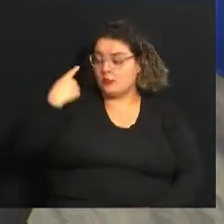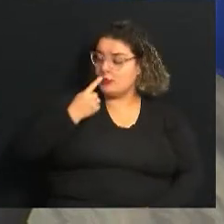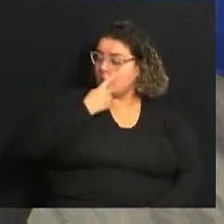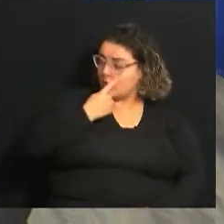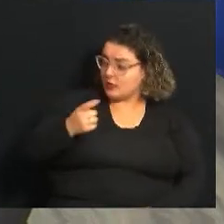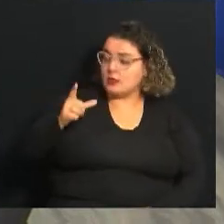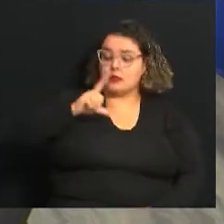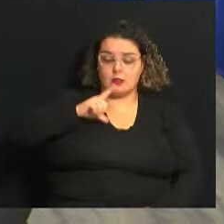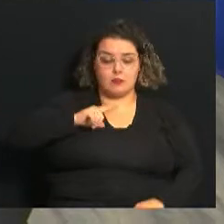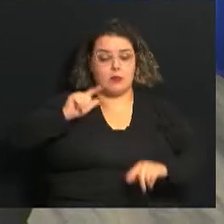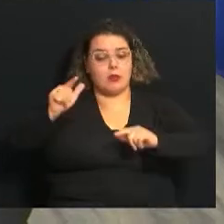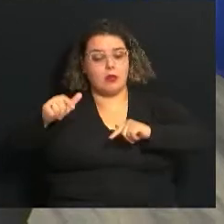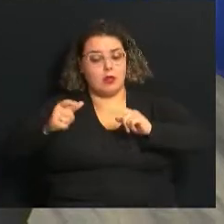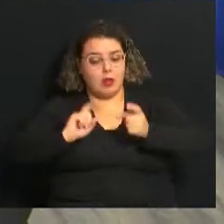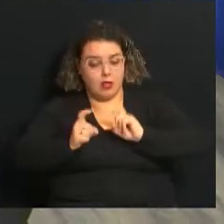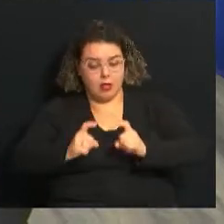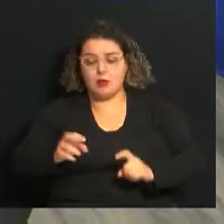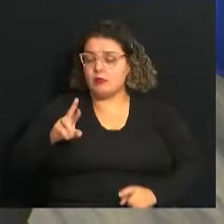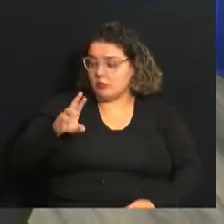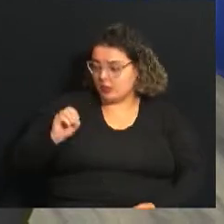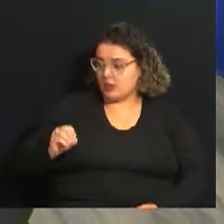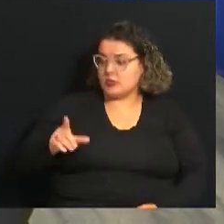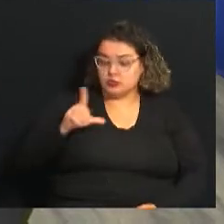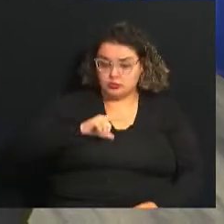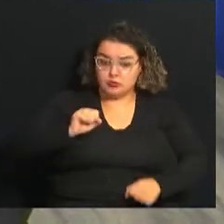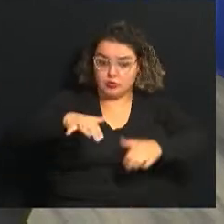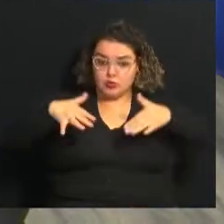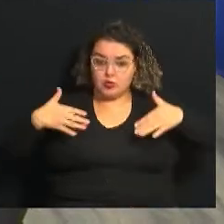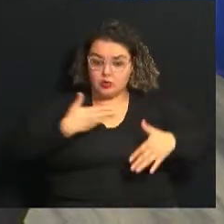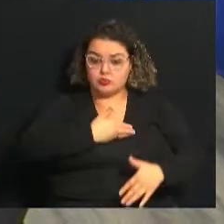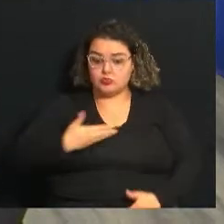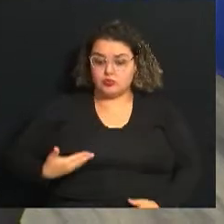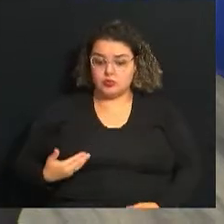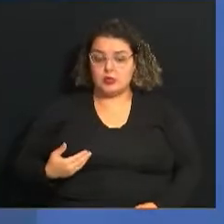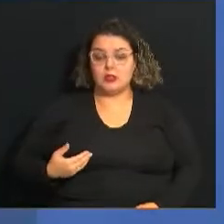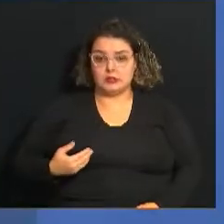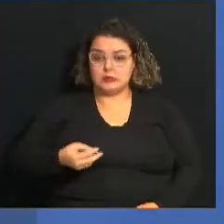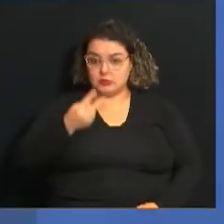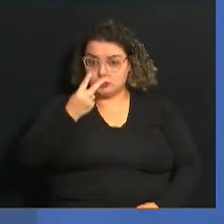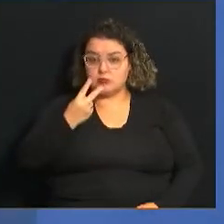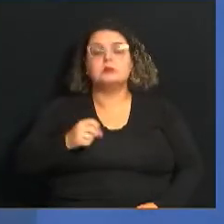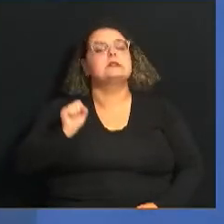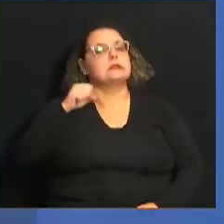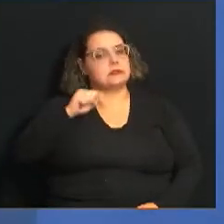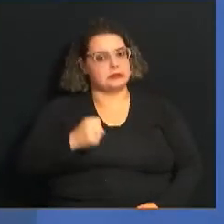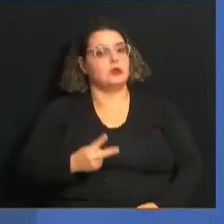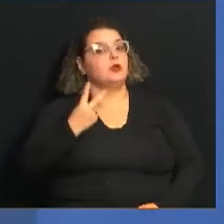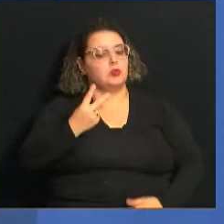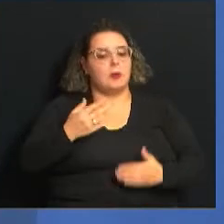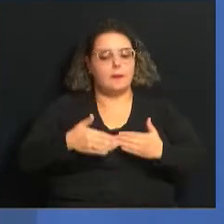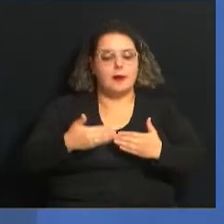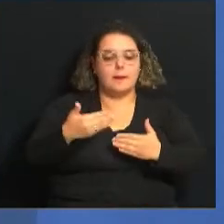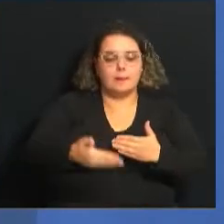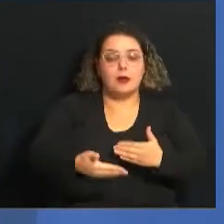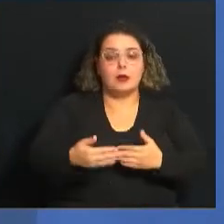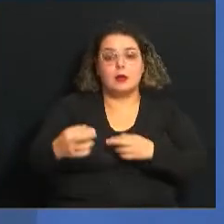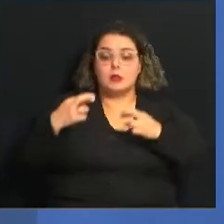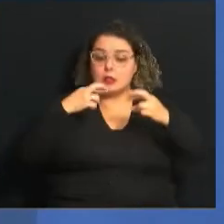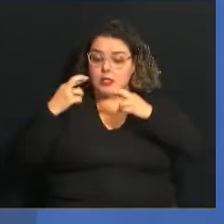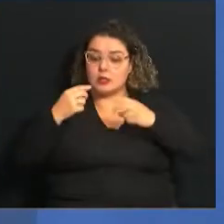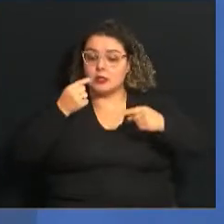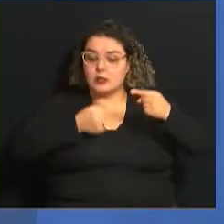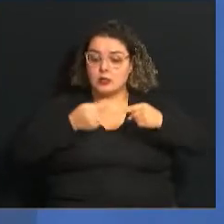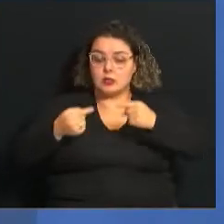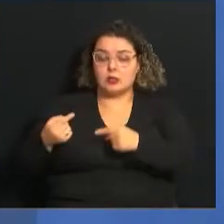reunião ordinária, nós tivemos também 2 audiências públicas. Isso, foram 2 audiências públicas sequenciais que analisaram e discutiram